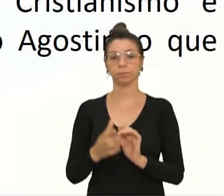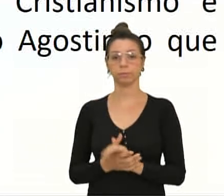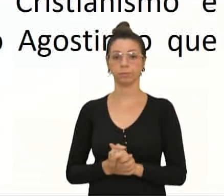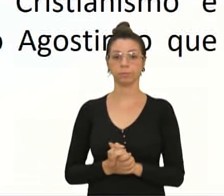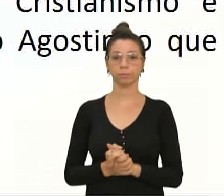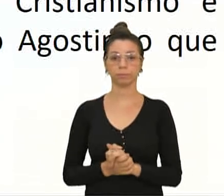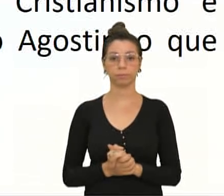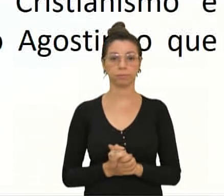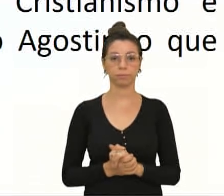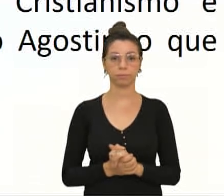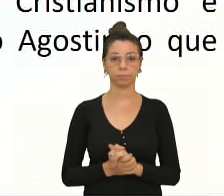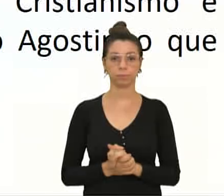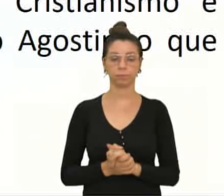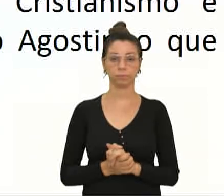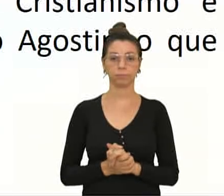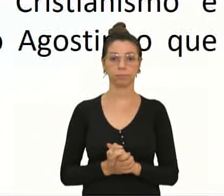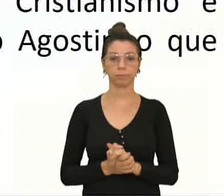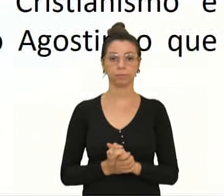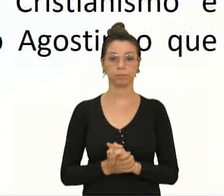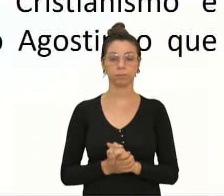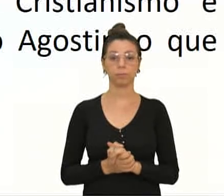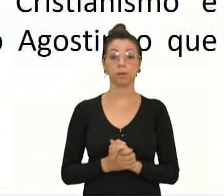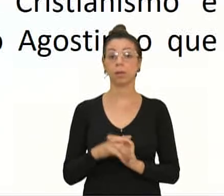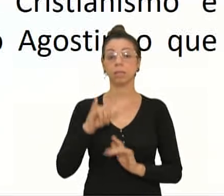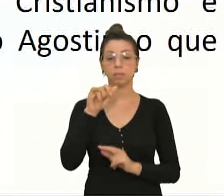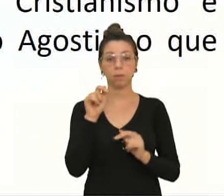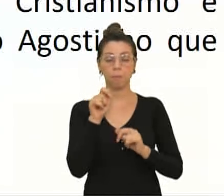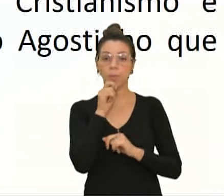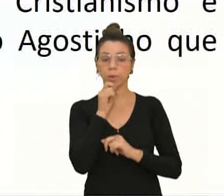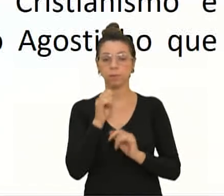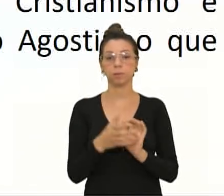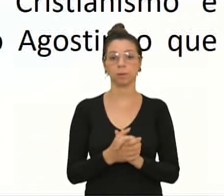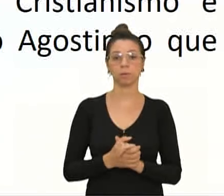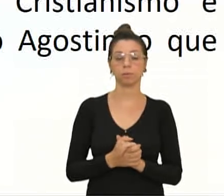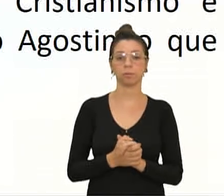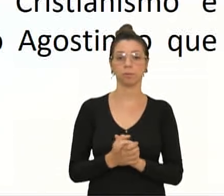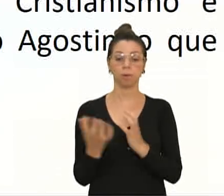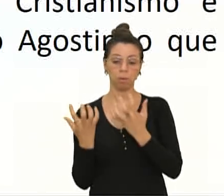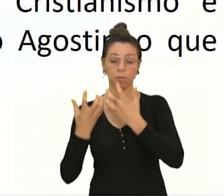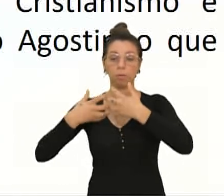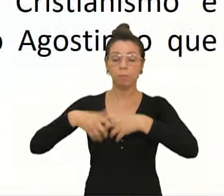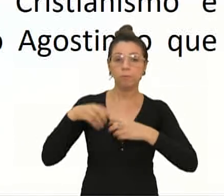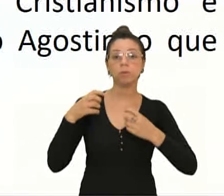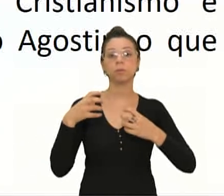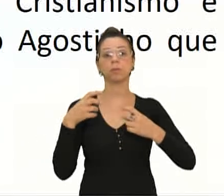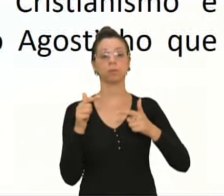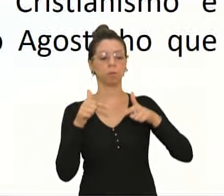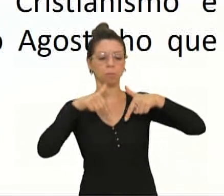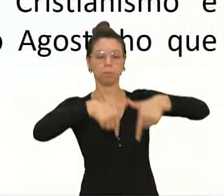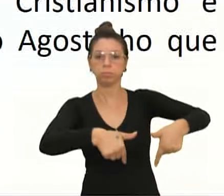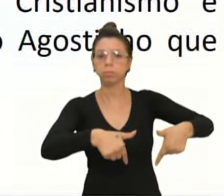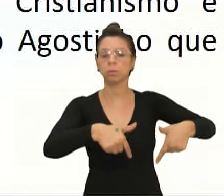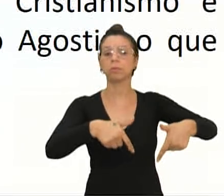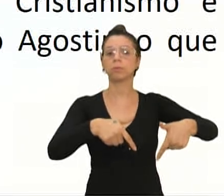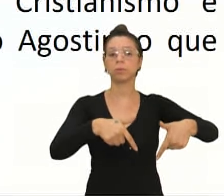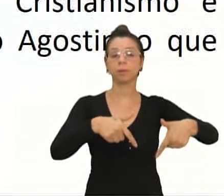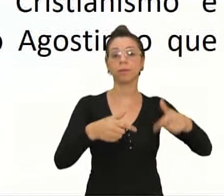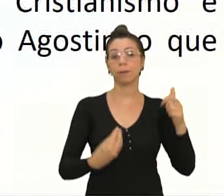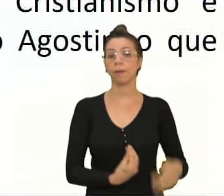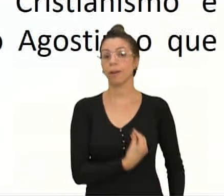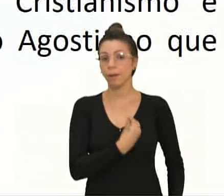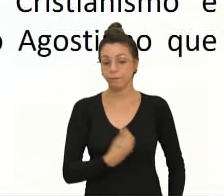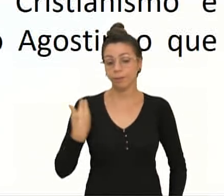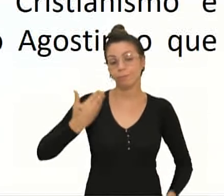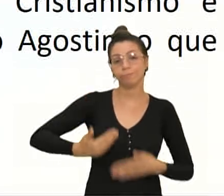escolha. E conforme as suas ações, seu comportamento, sua postura, você irá colher na vida os